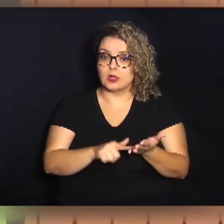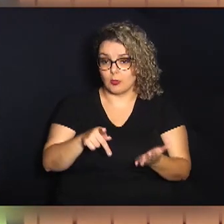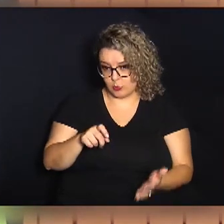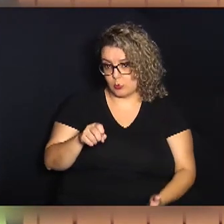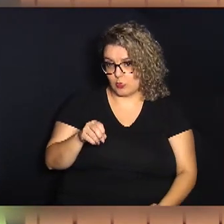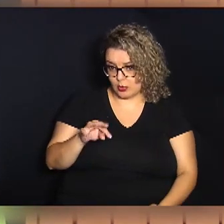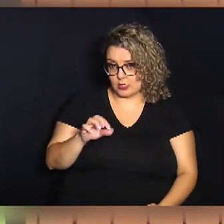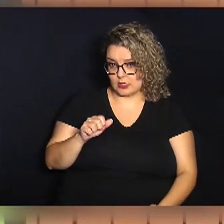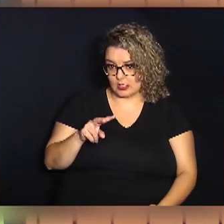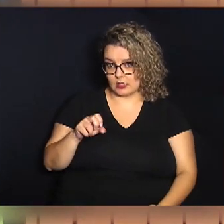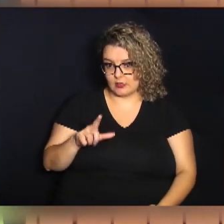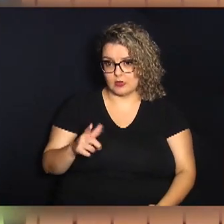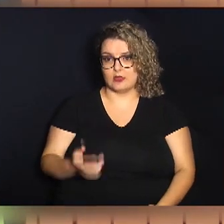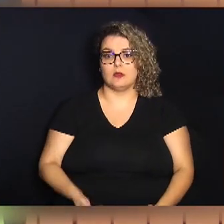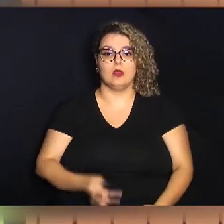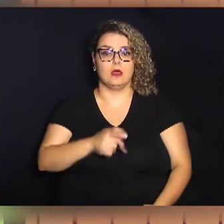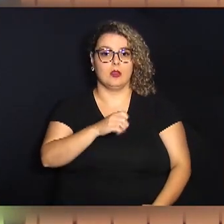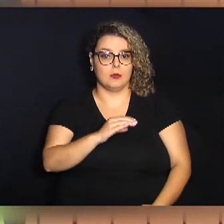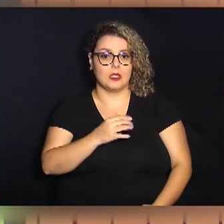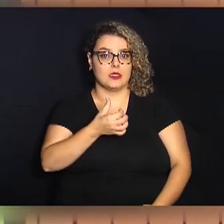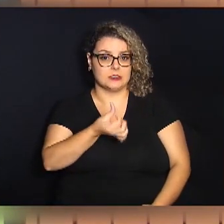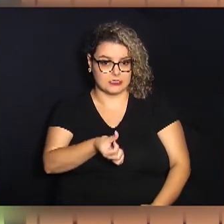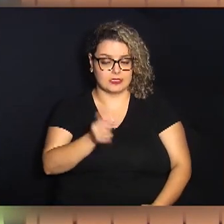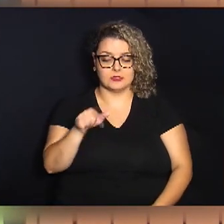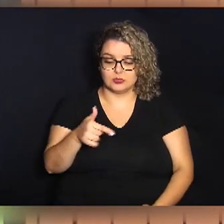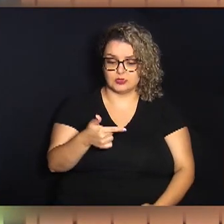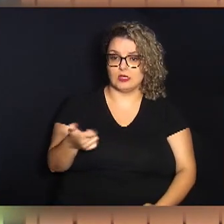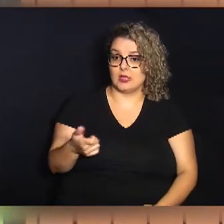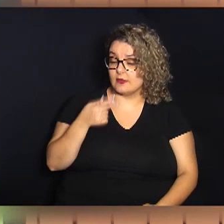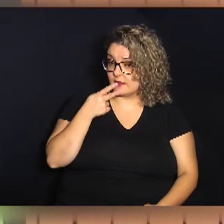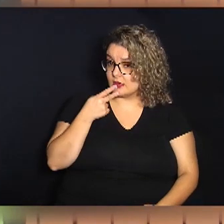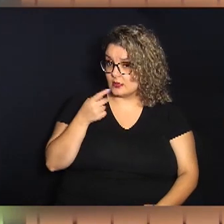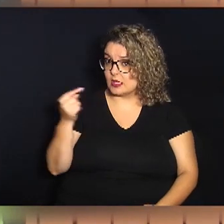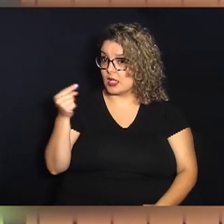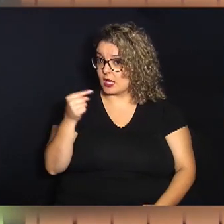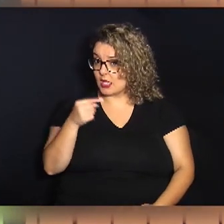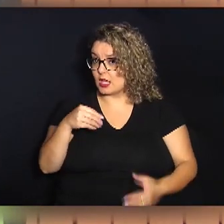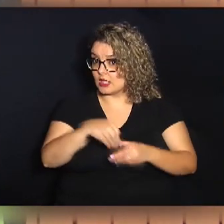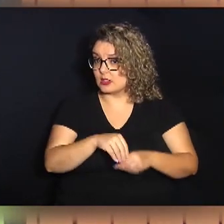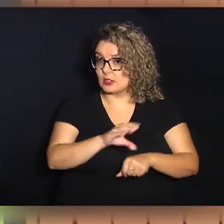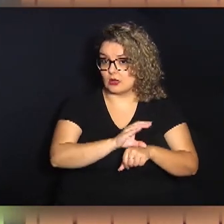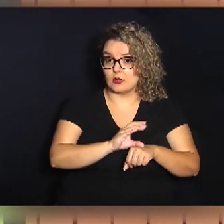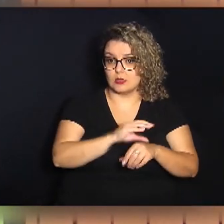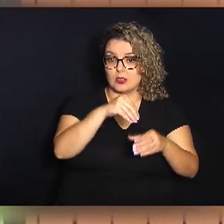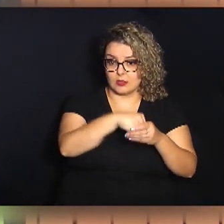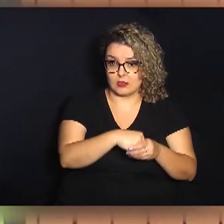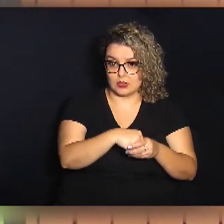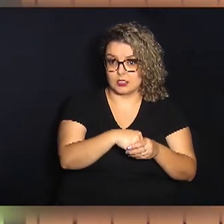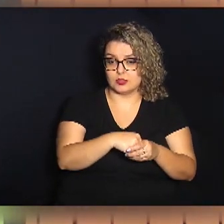a PEC 6 de 2021, ela está falando que nós vamos colocar lá na nossa Constituição